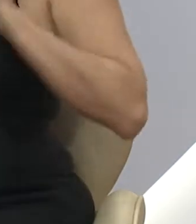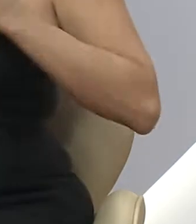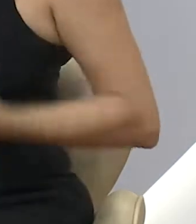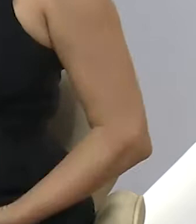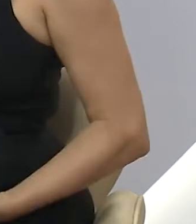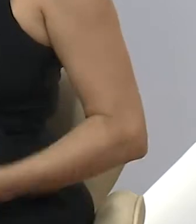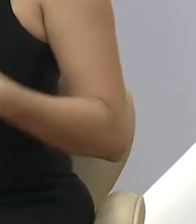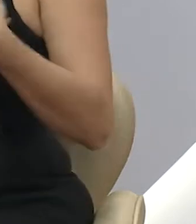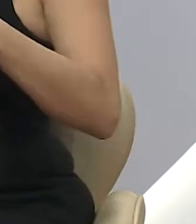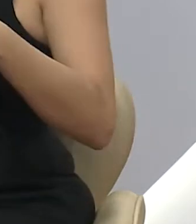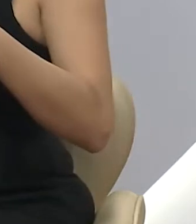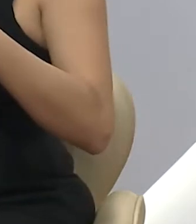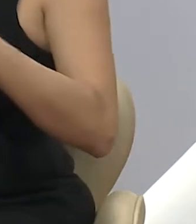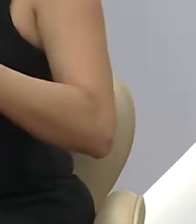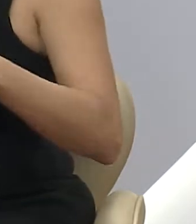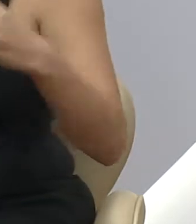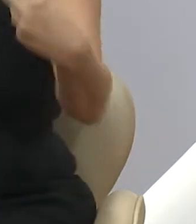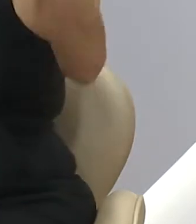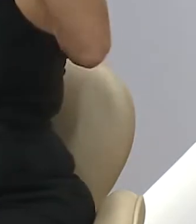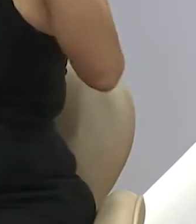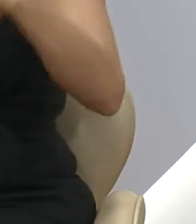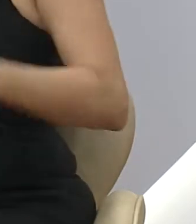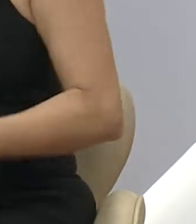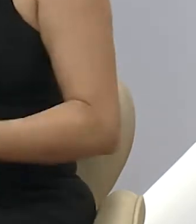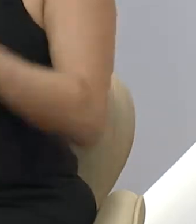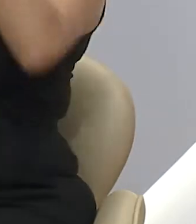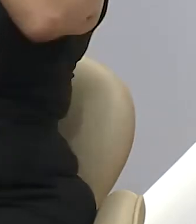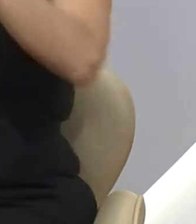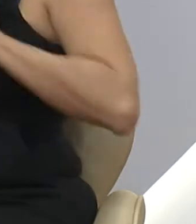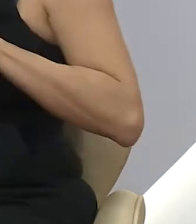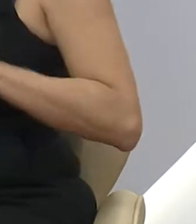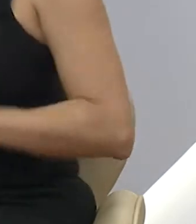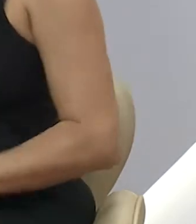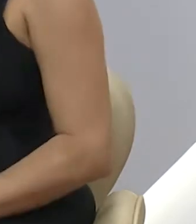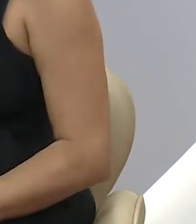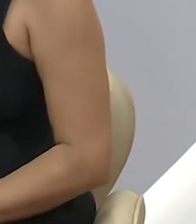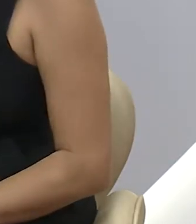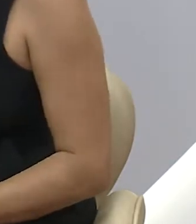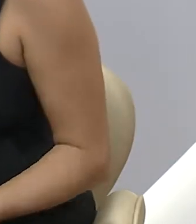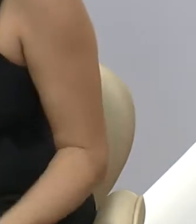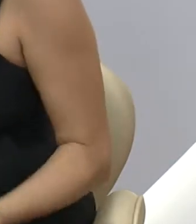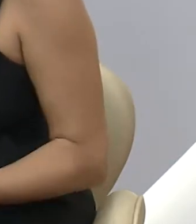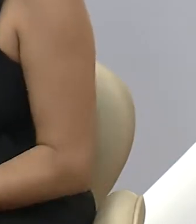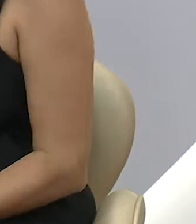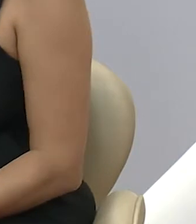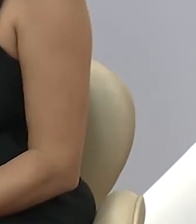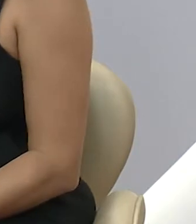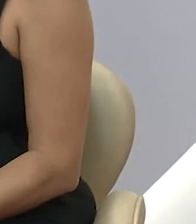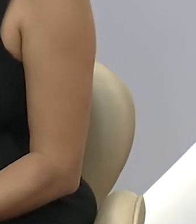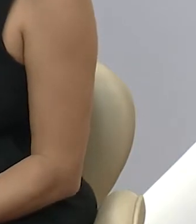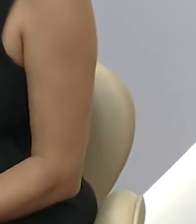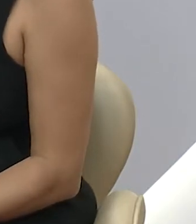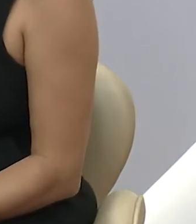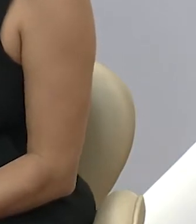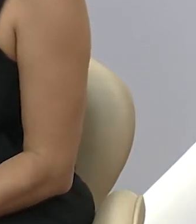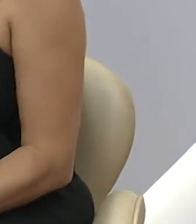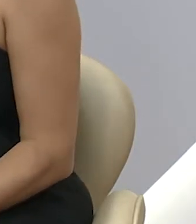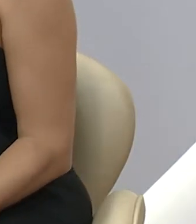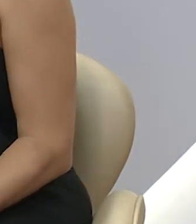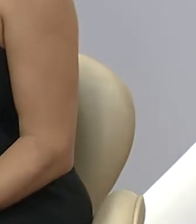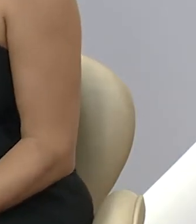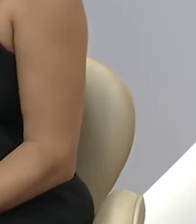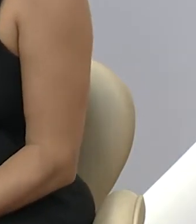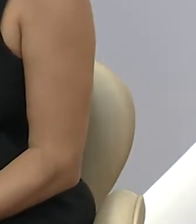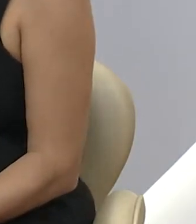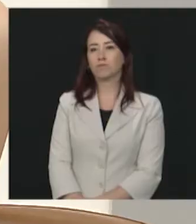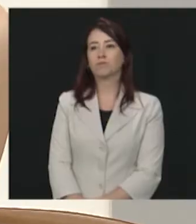impostos. Nós somos seres humanos e com direitos também. Então, isso é uma forma de respeitar a nossa língua. Como é que era